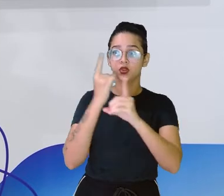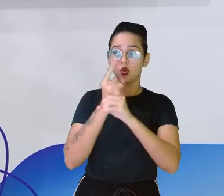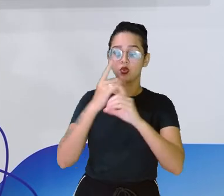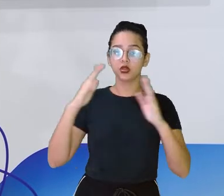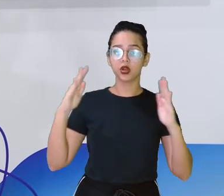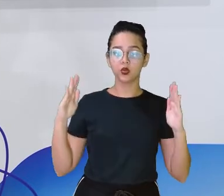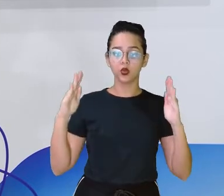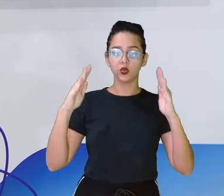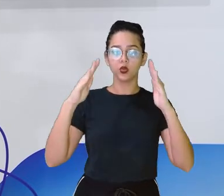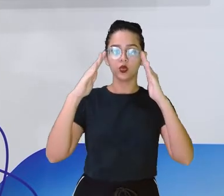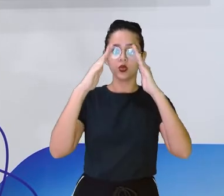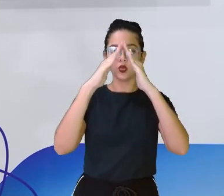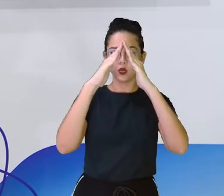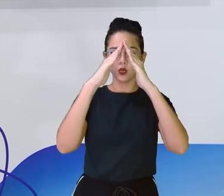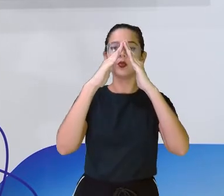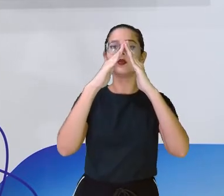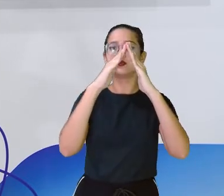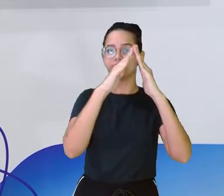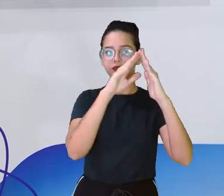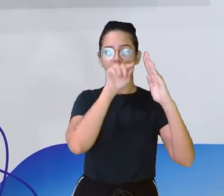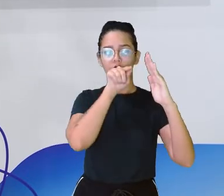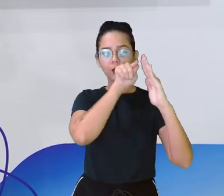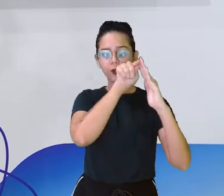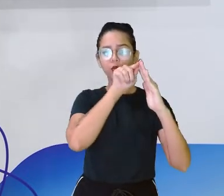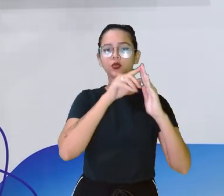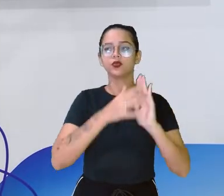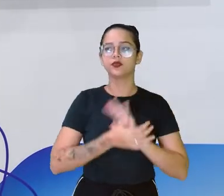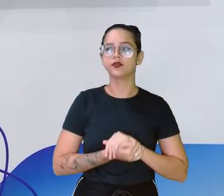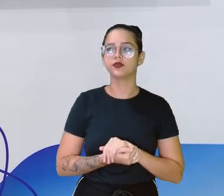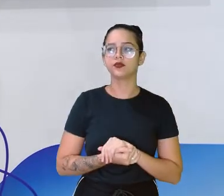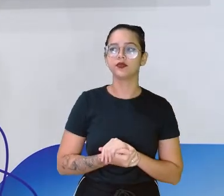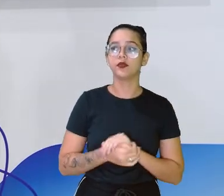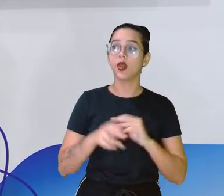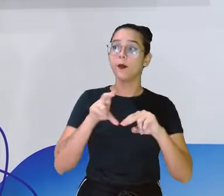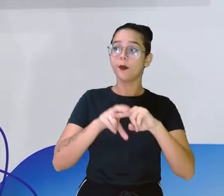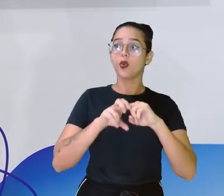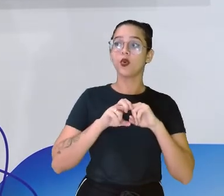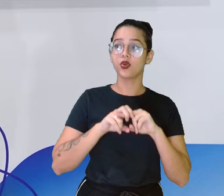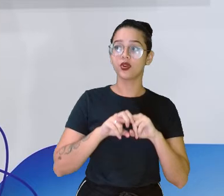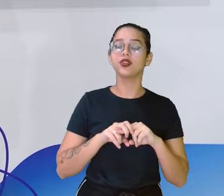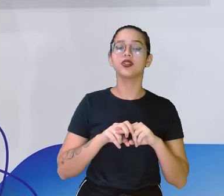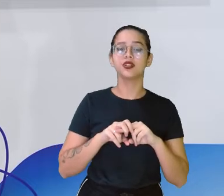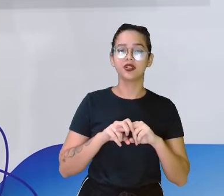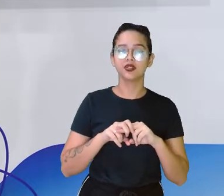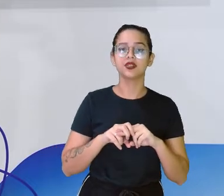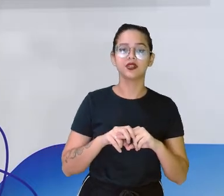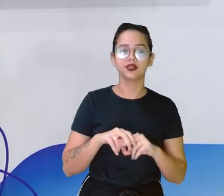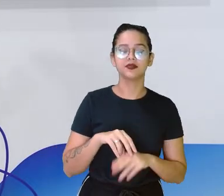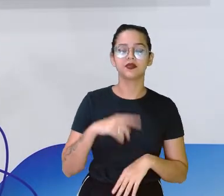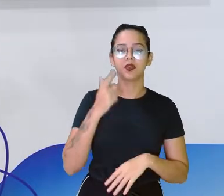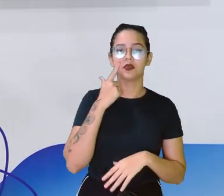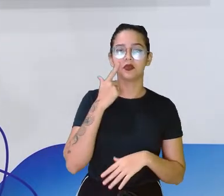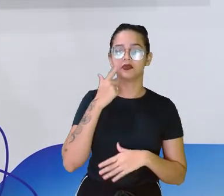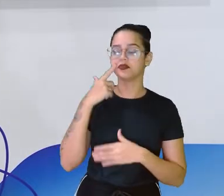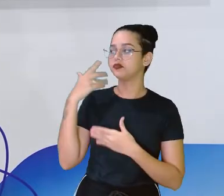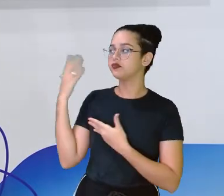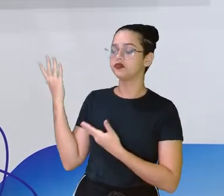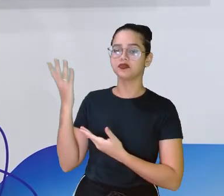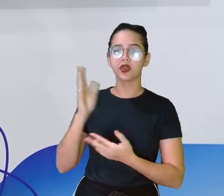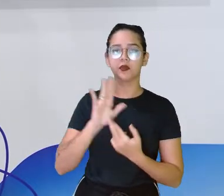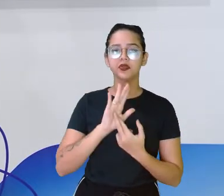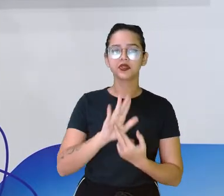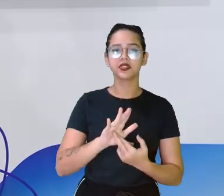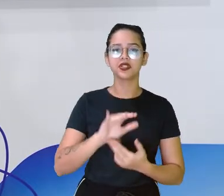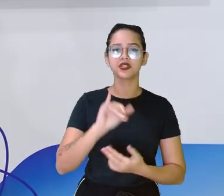todas as minhas arestas num único vértice. Por isso que está aqui a